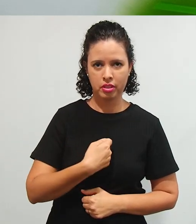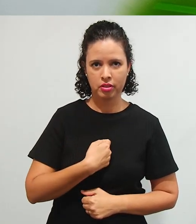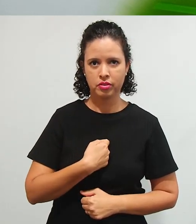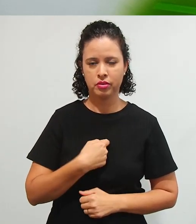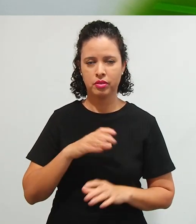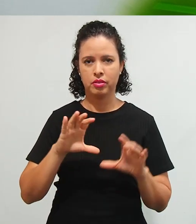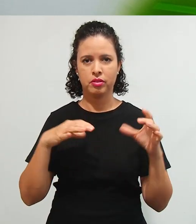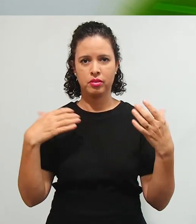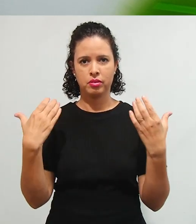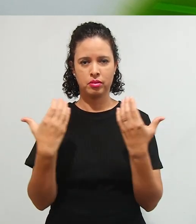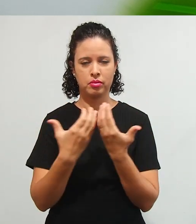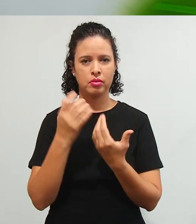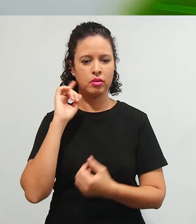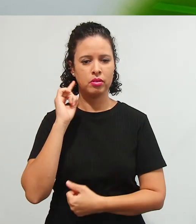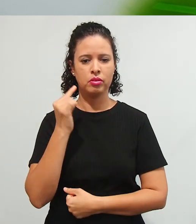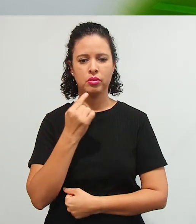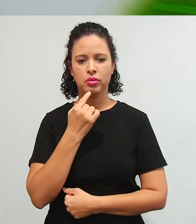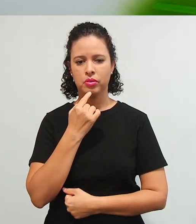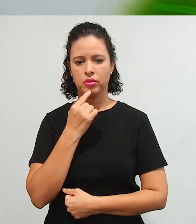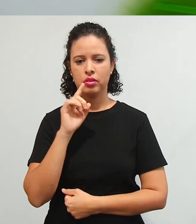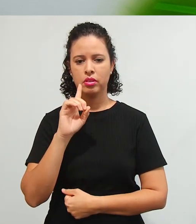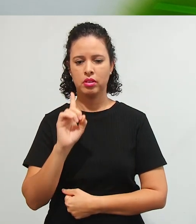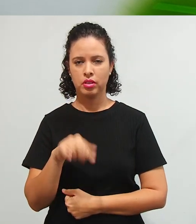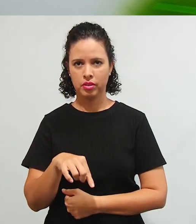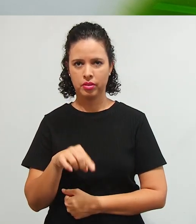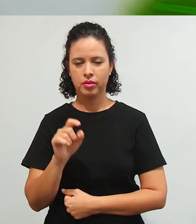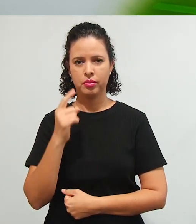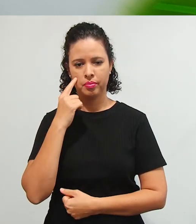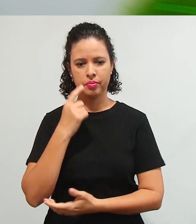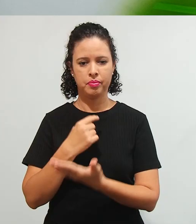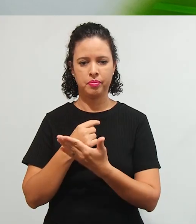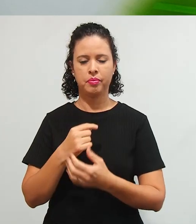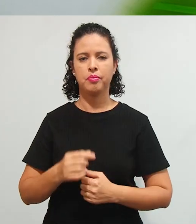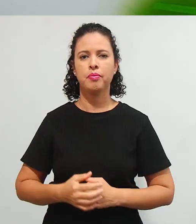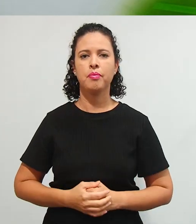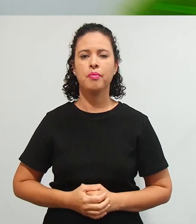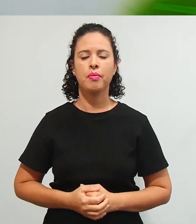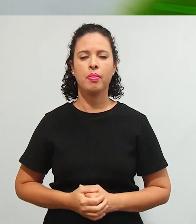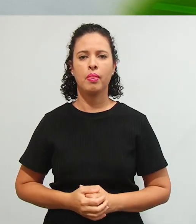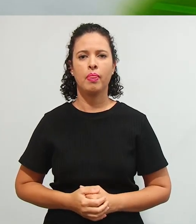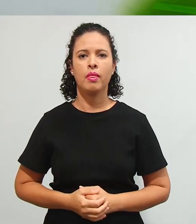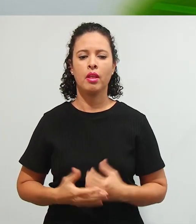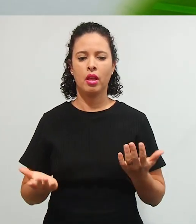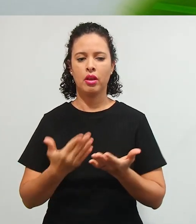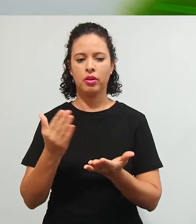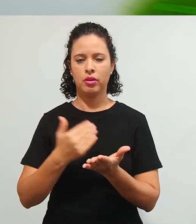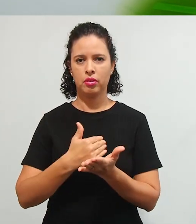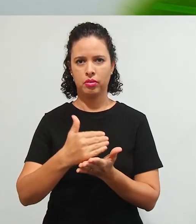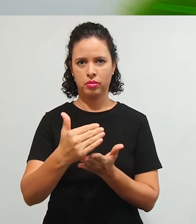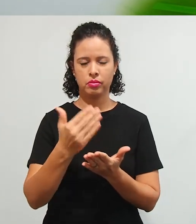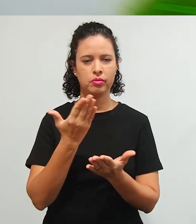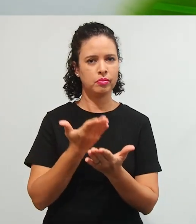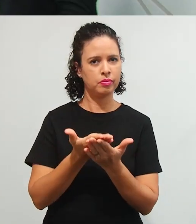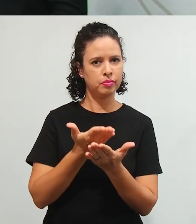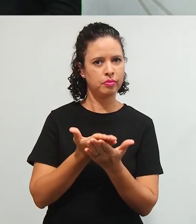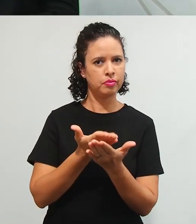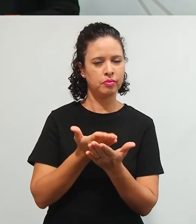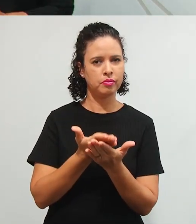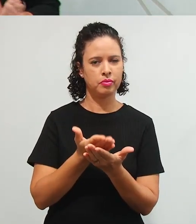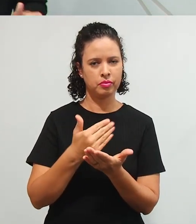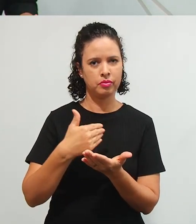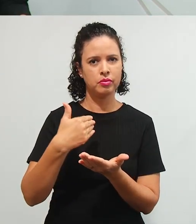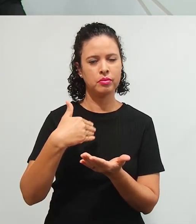identifica na comunidade surda é este. Agora, vamos dar